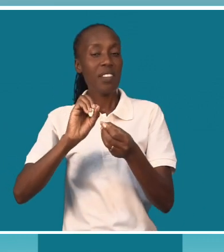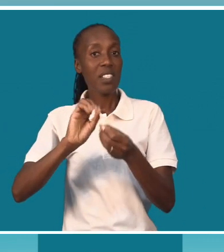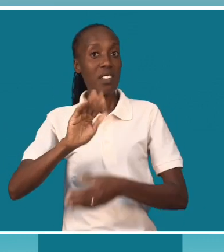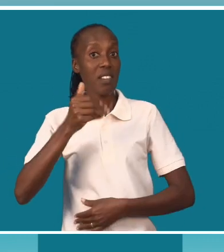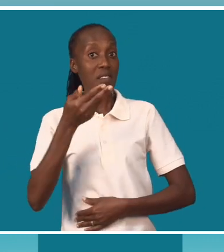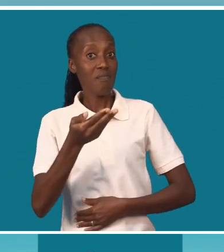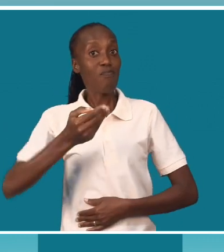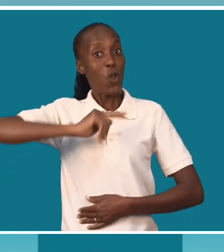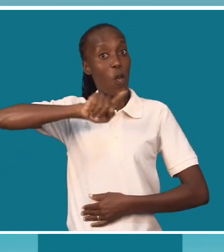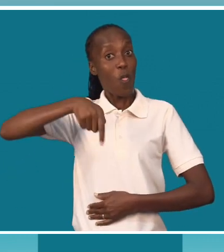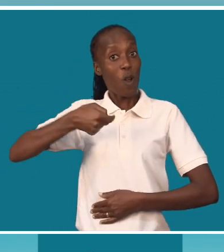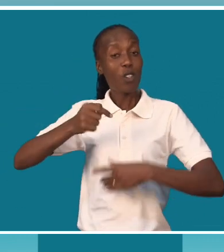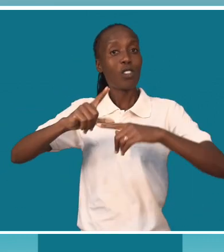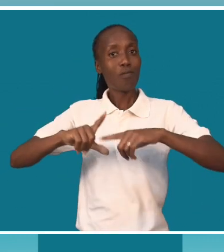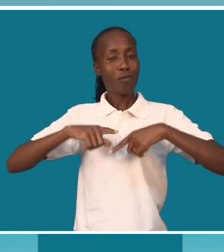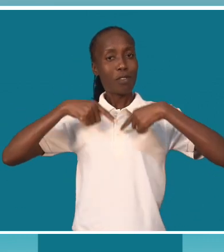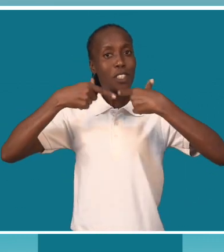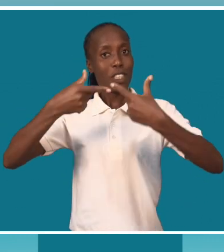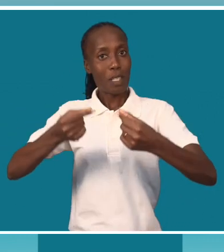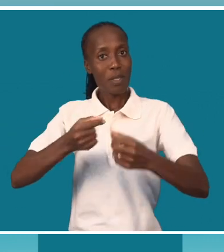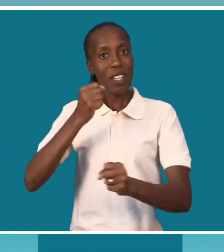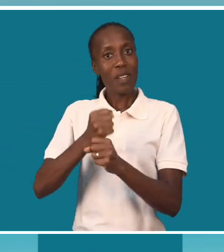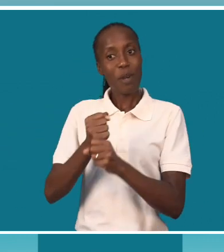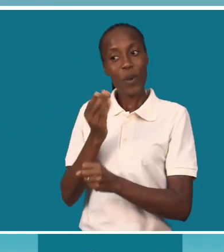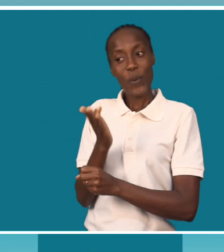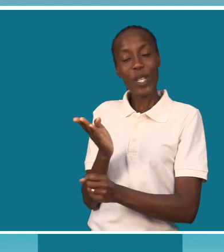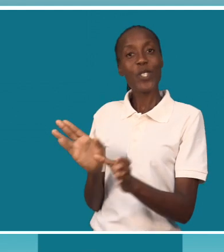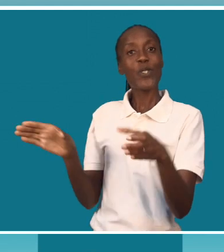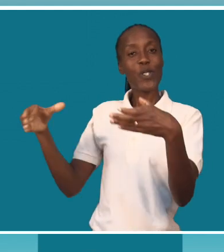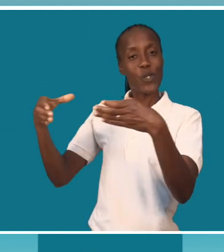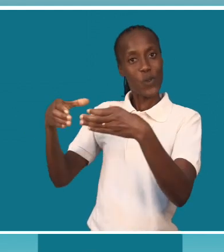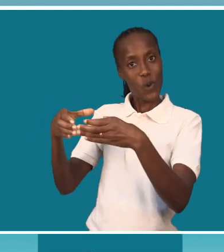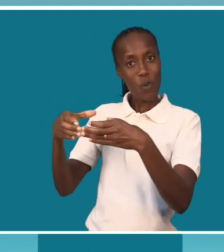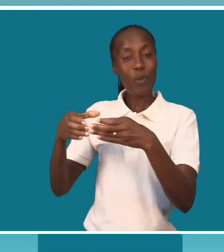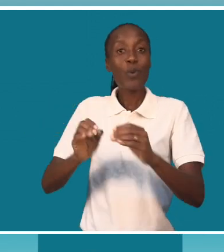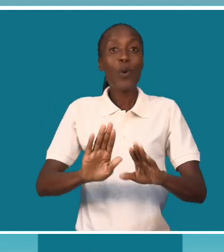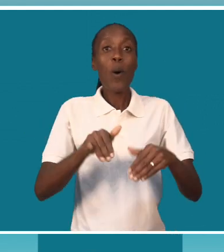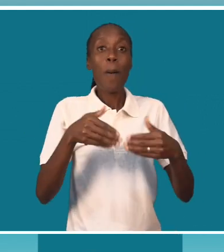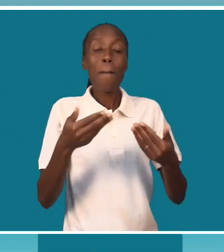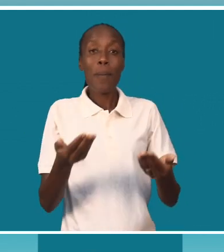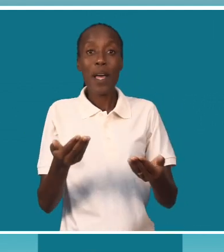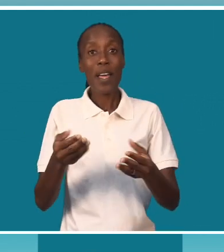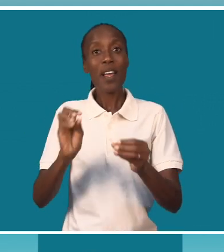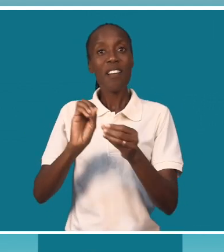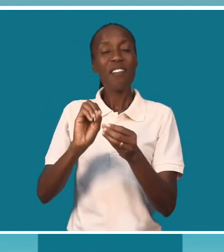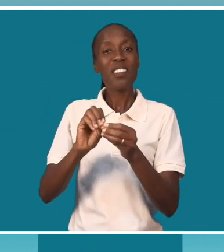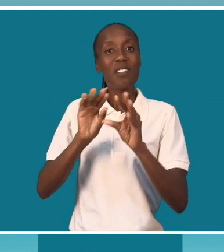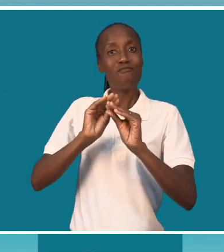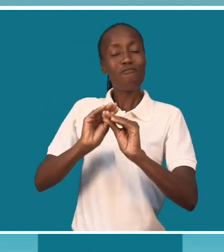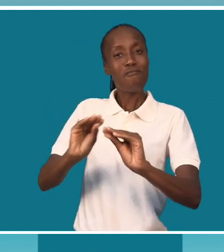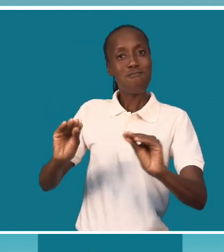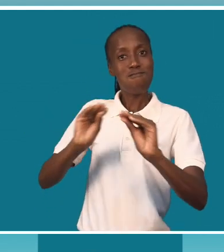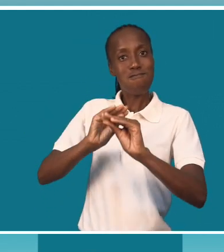É nosso interesse trabalhar com estes grupos que é para termos uma formação